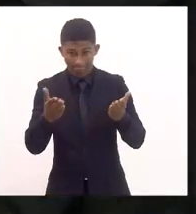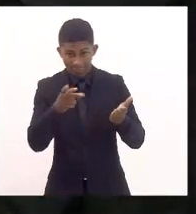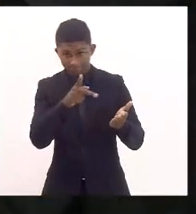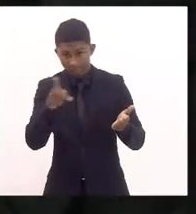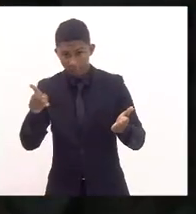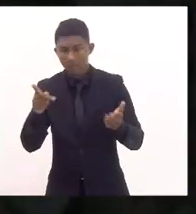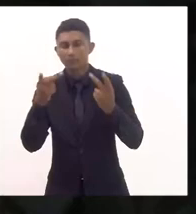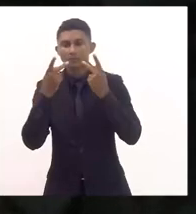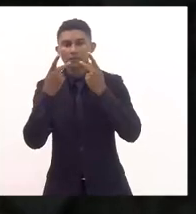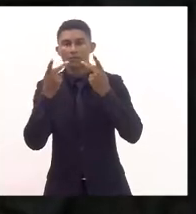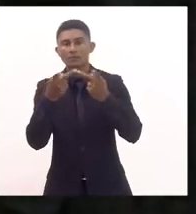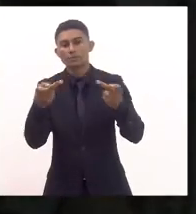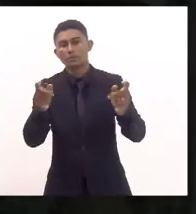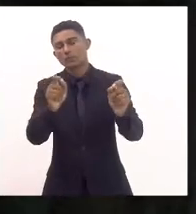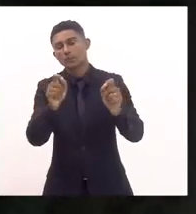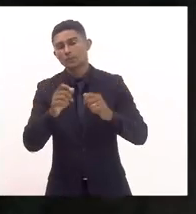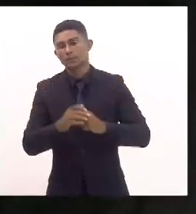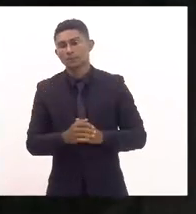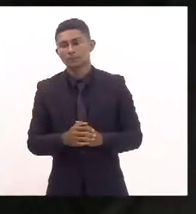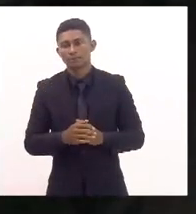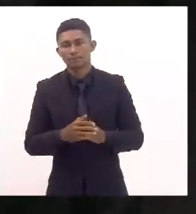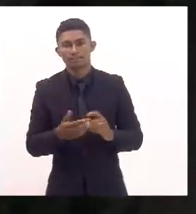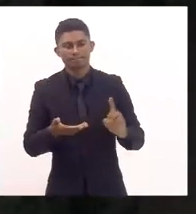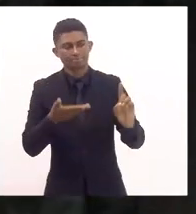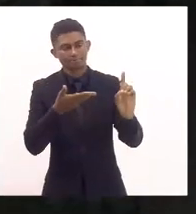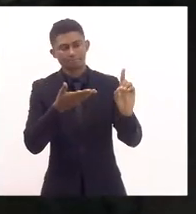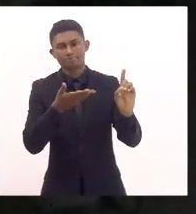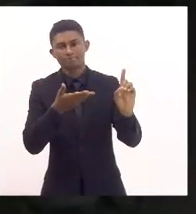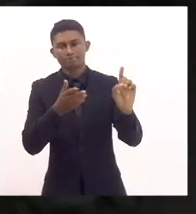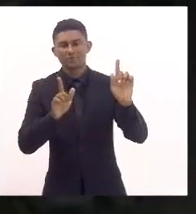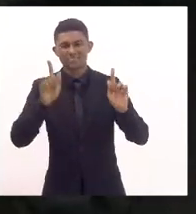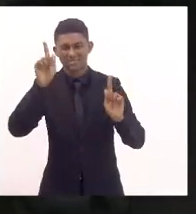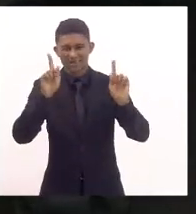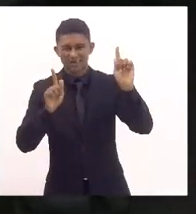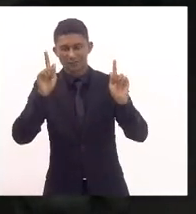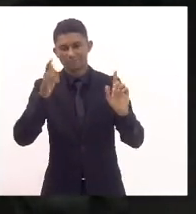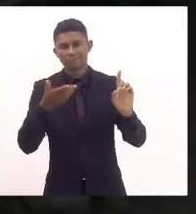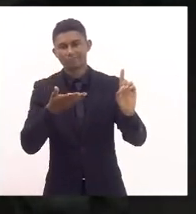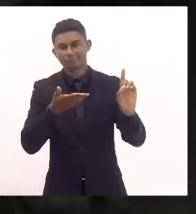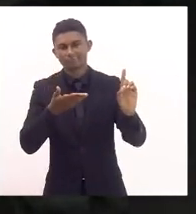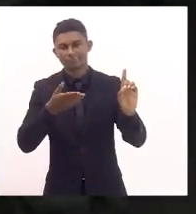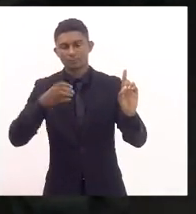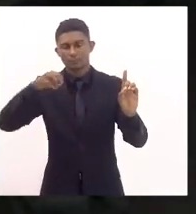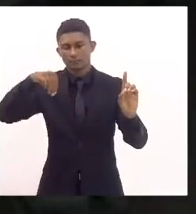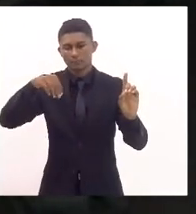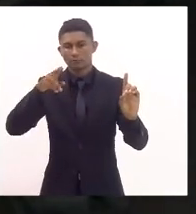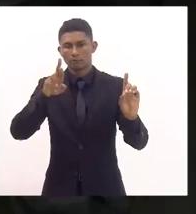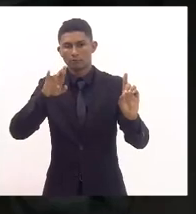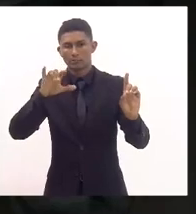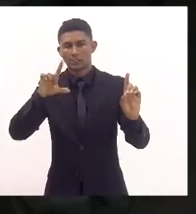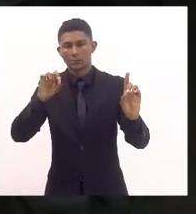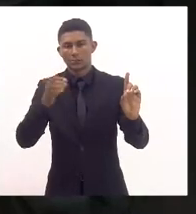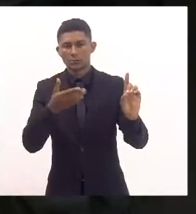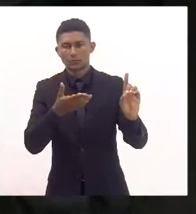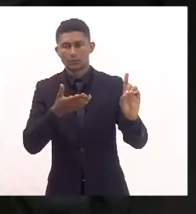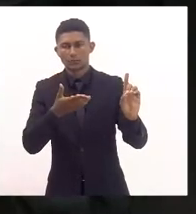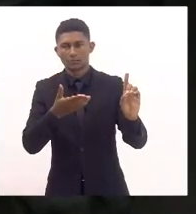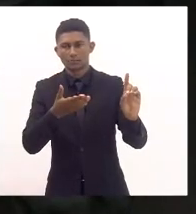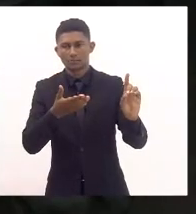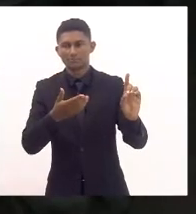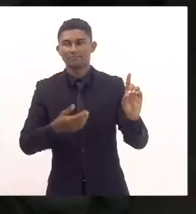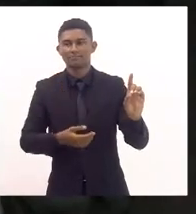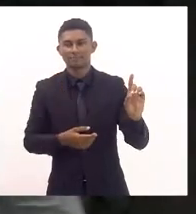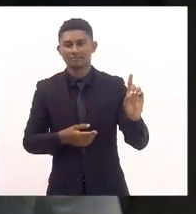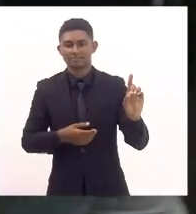eu quero dizer que o candidato à recondução do Murilo bonita no